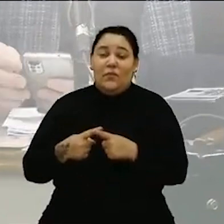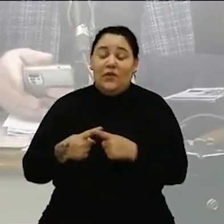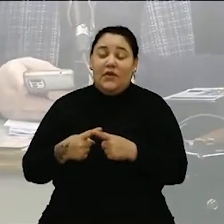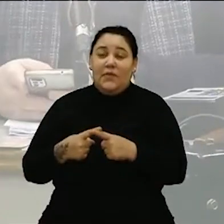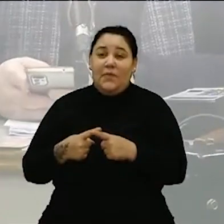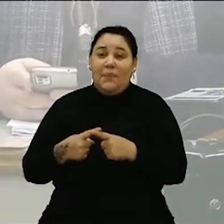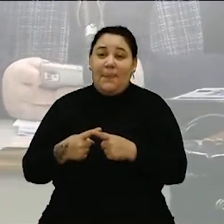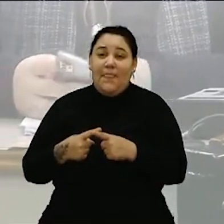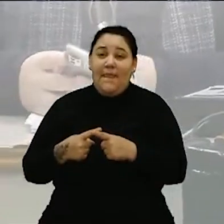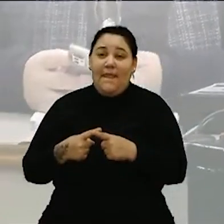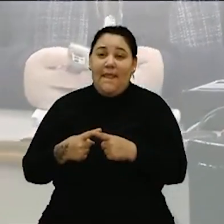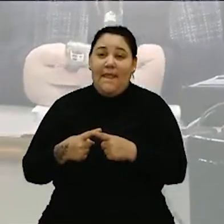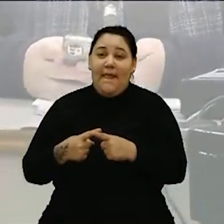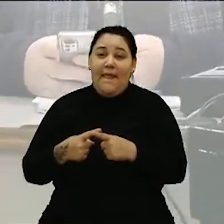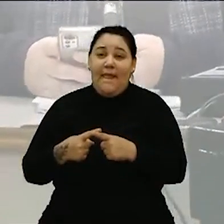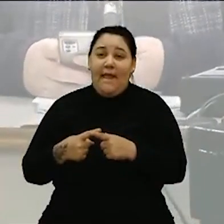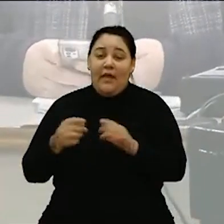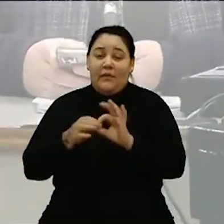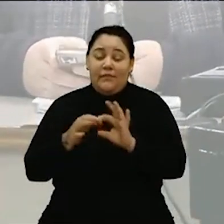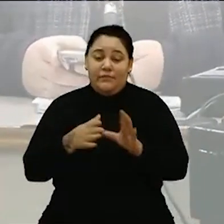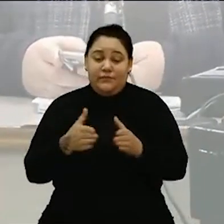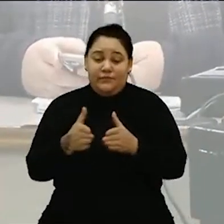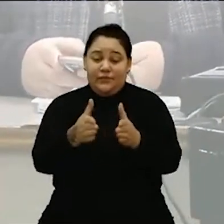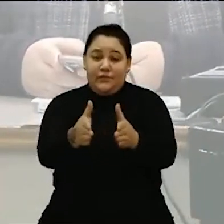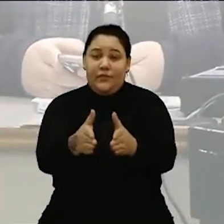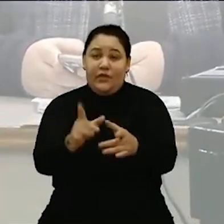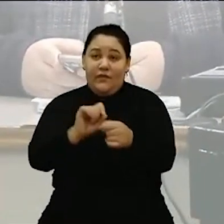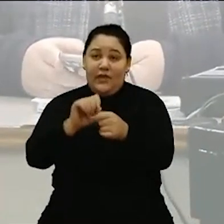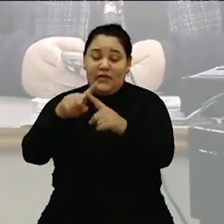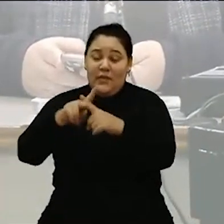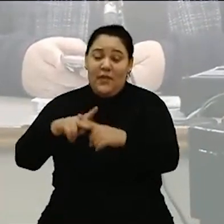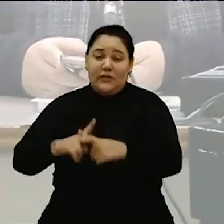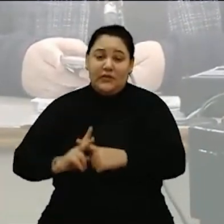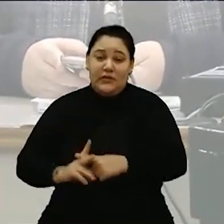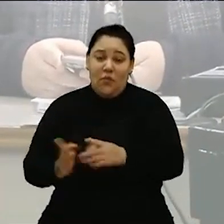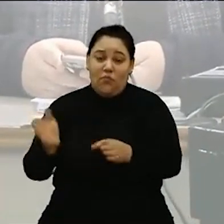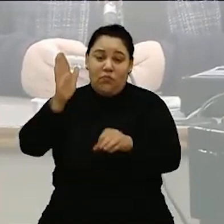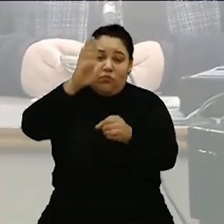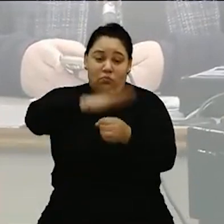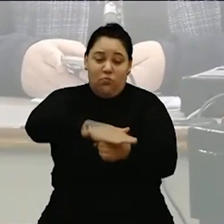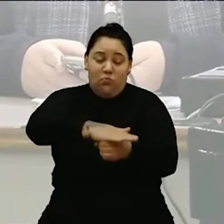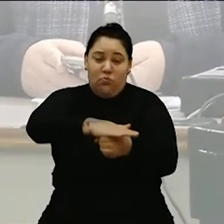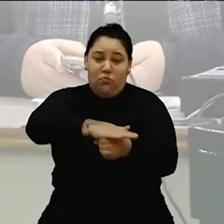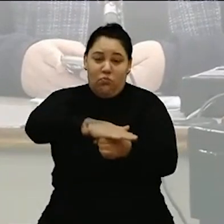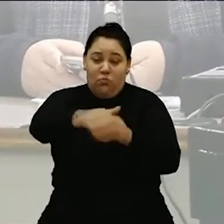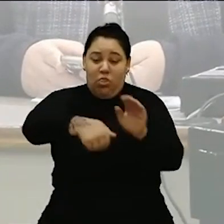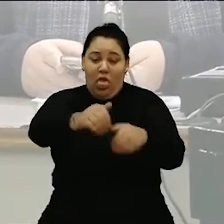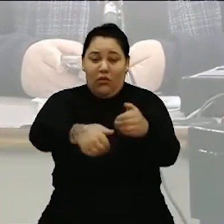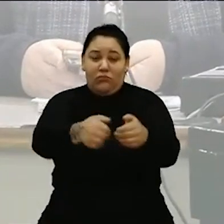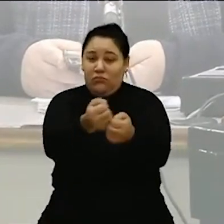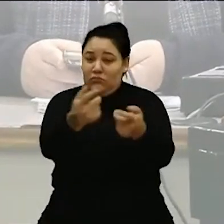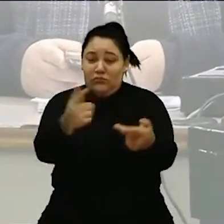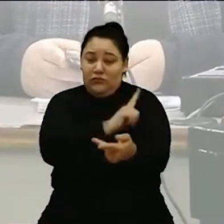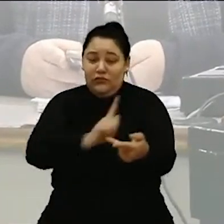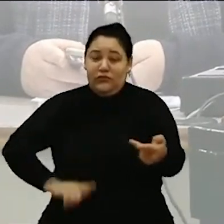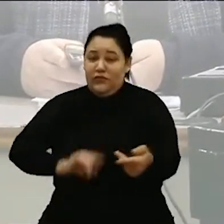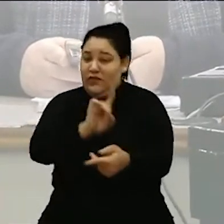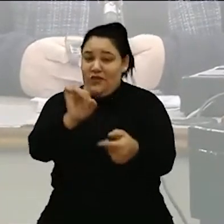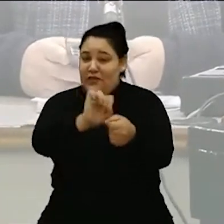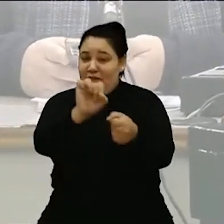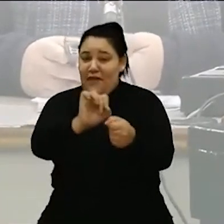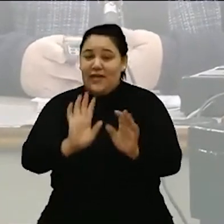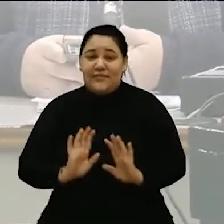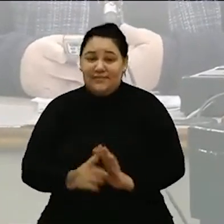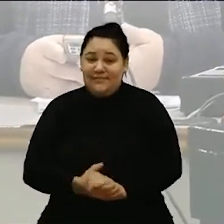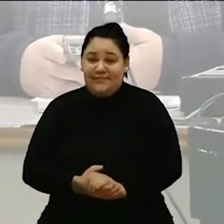concessão das estradas faz a manutenção, tapa buraco, coisa que o governo não faz. Coisa que o governo